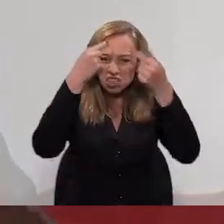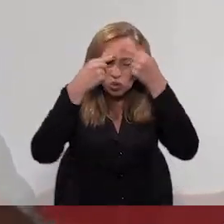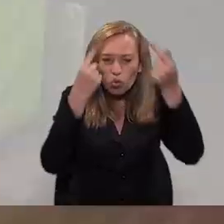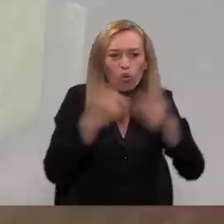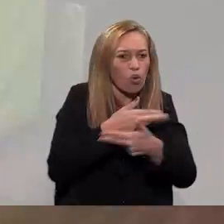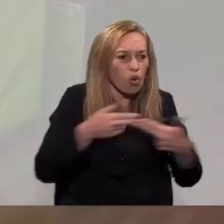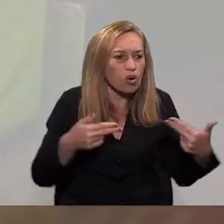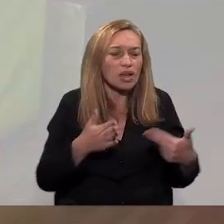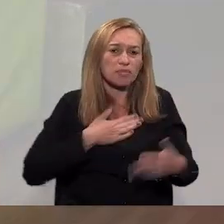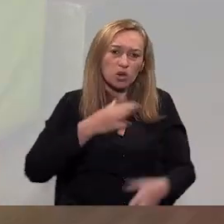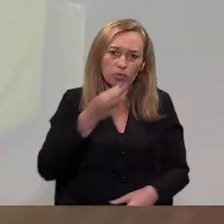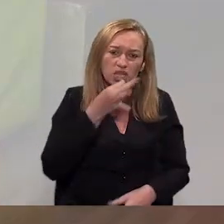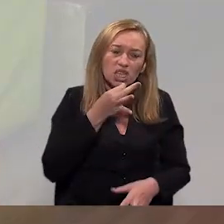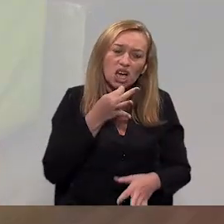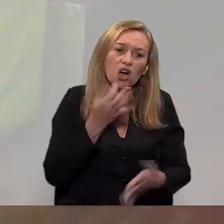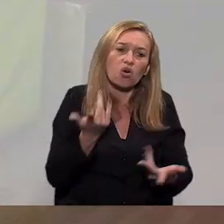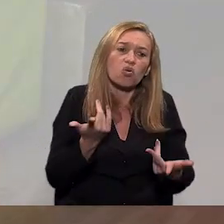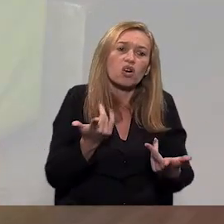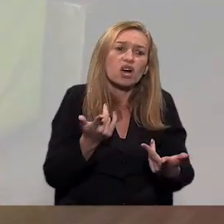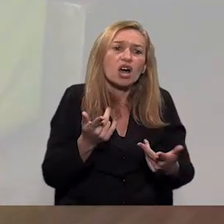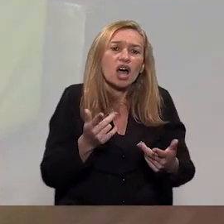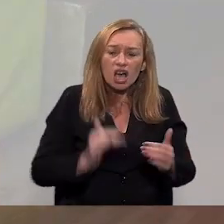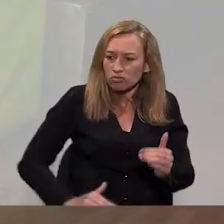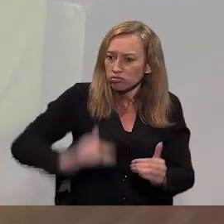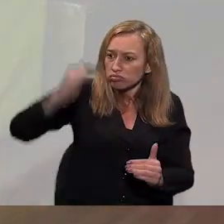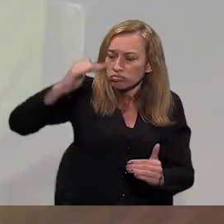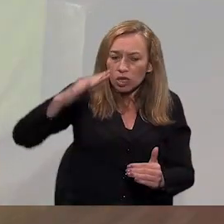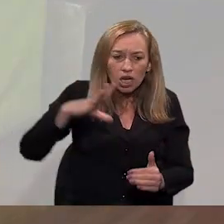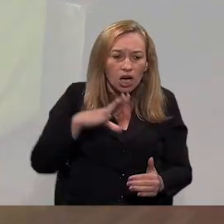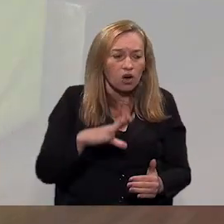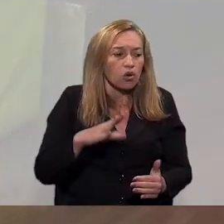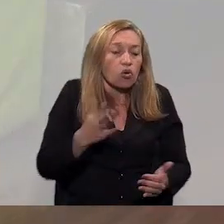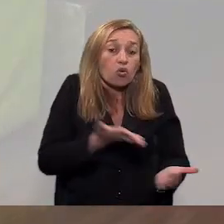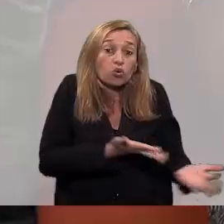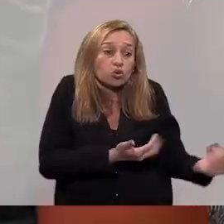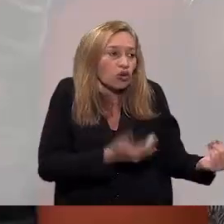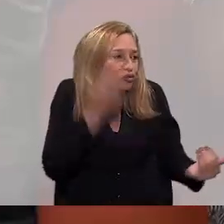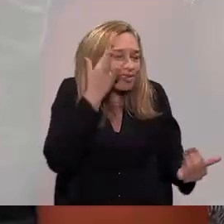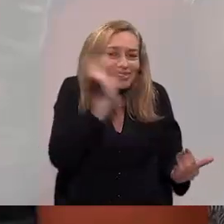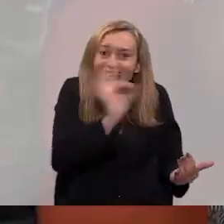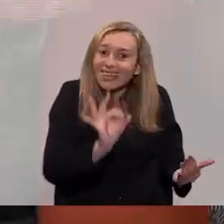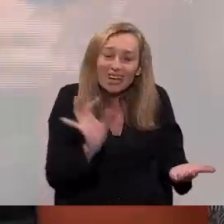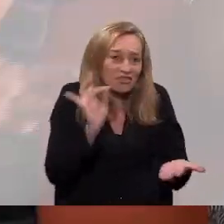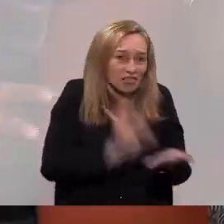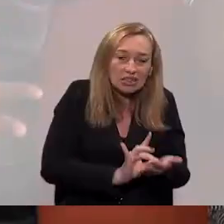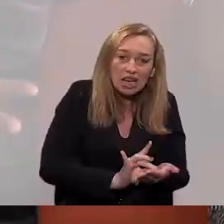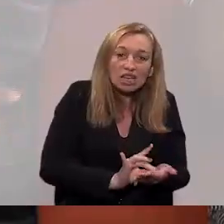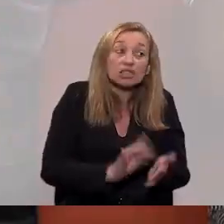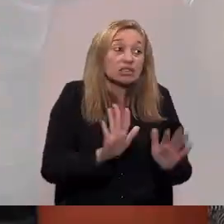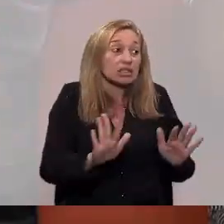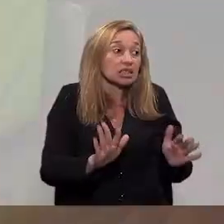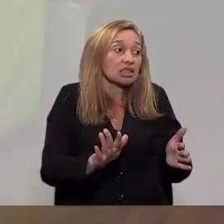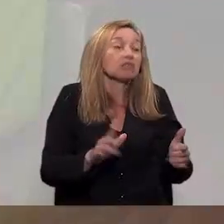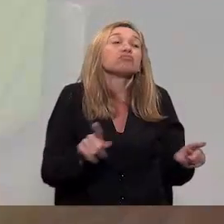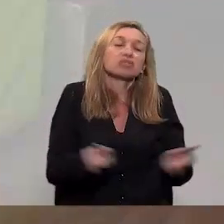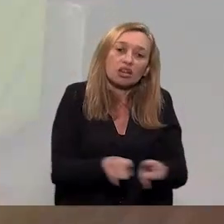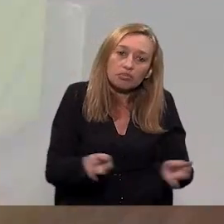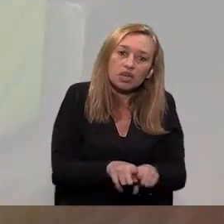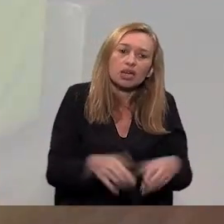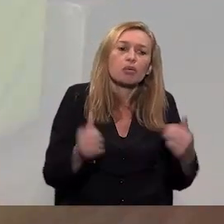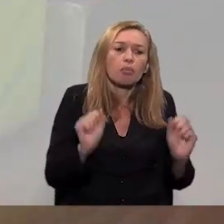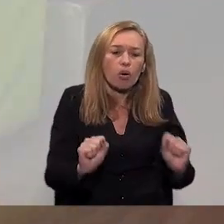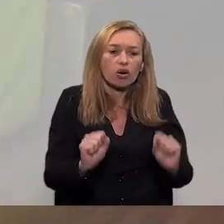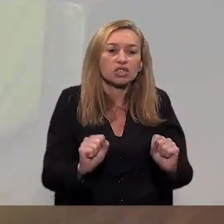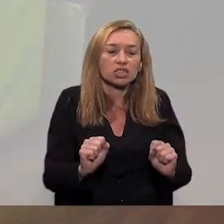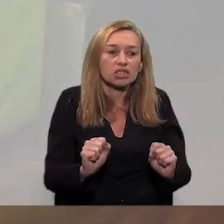narrativa equivocada, na minha opinião, acaba formando um jovem que não entende a realidade que ele vai enfrentar no dia a dia. E acaba, de repente,